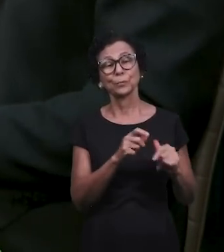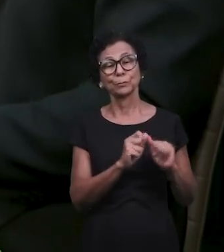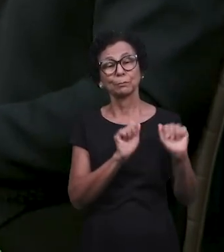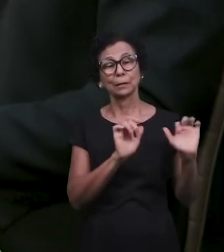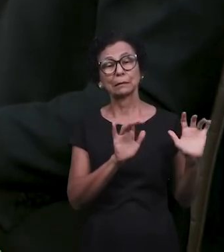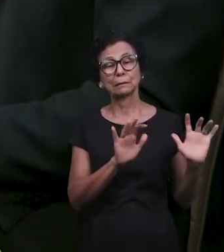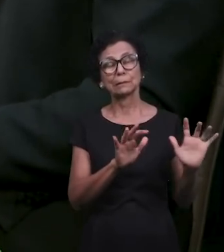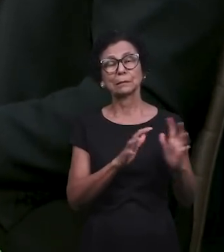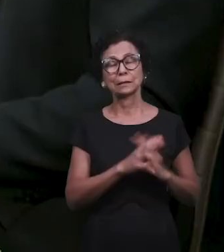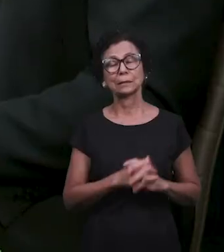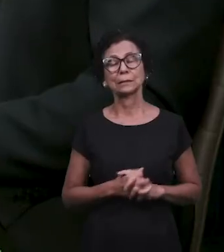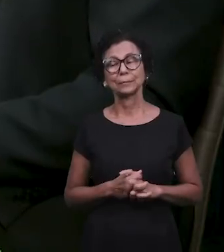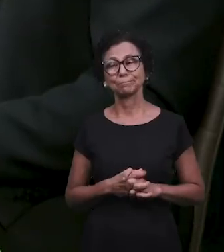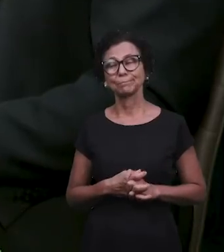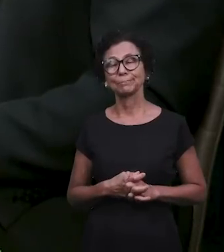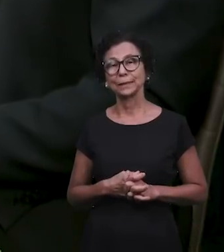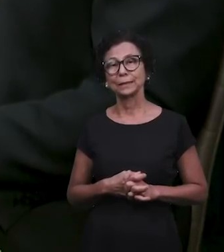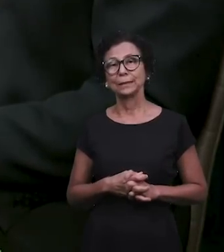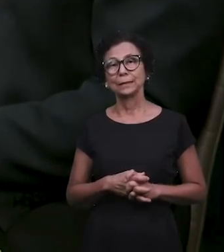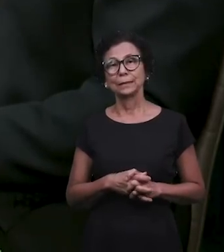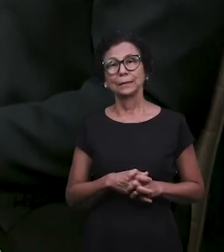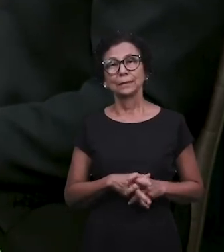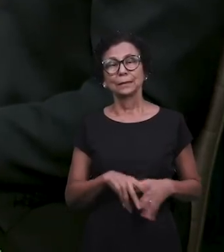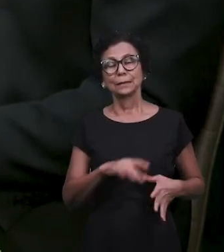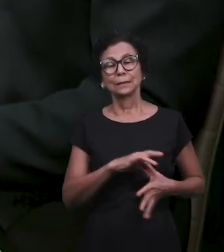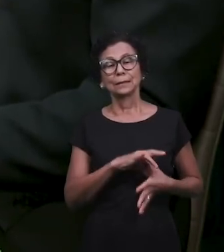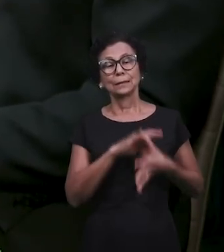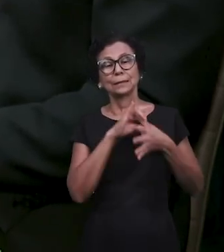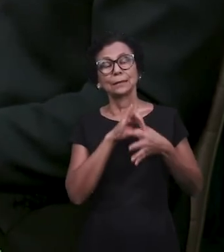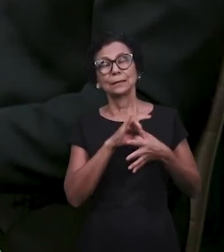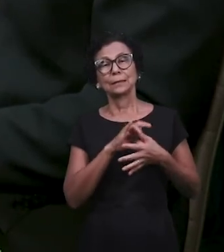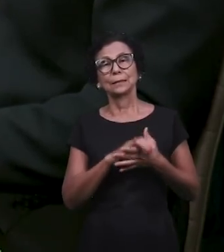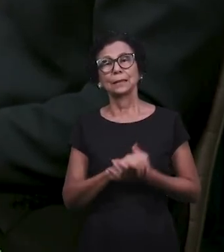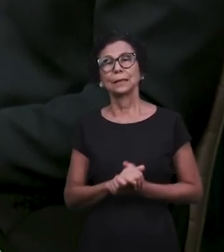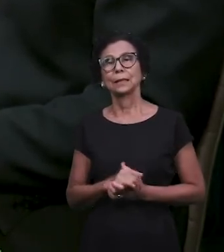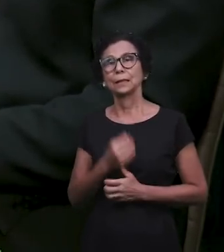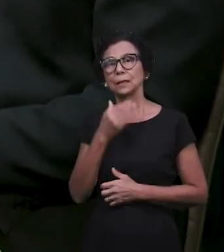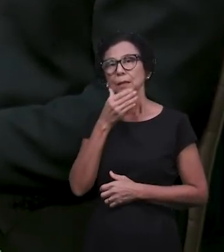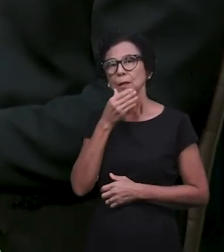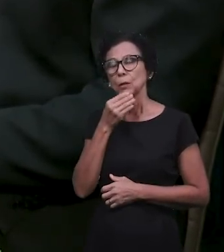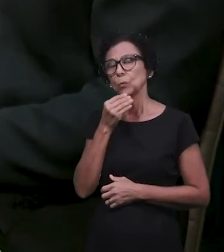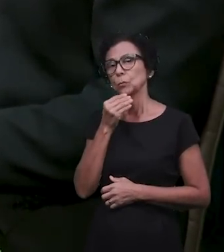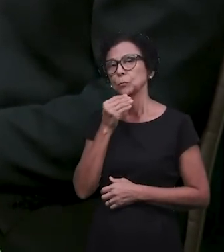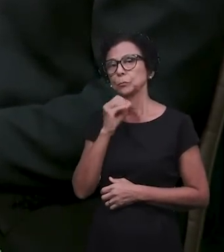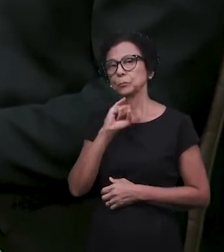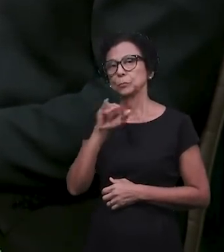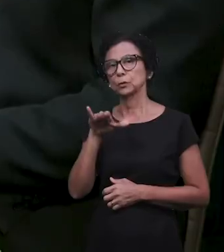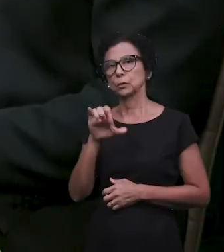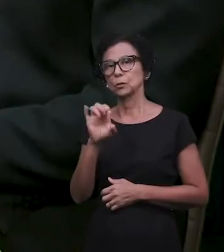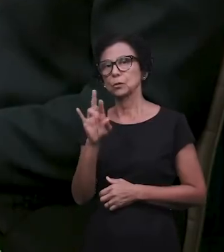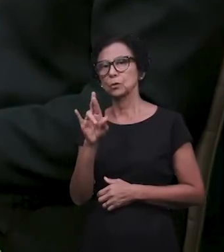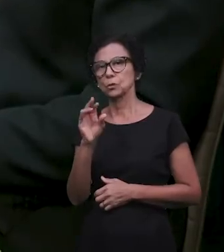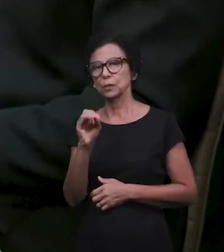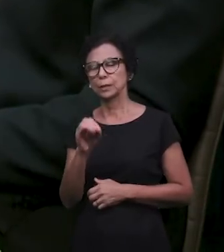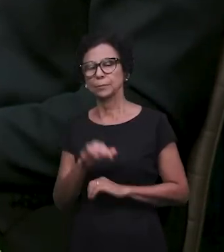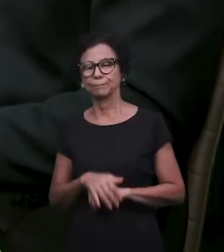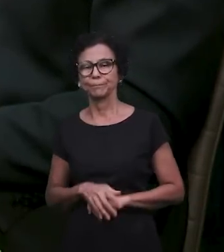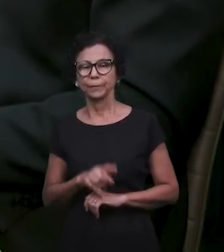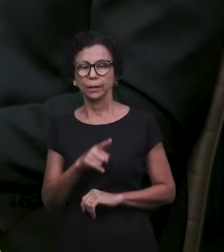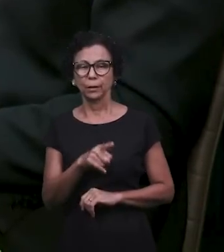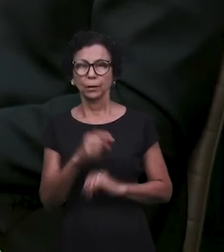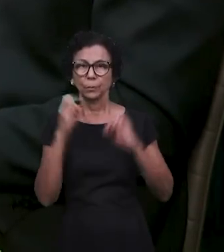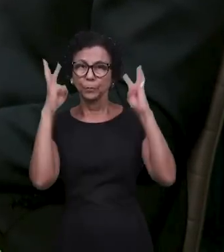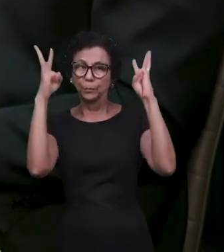estava à frente. Diz assim, você não vai aguentar. Você não vai conseguir